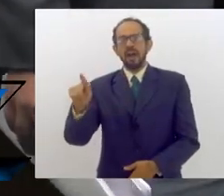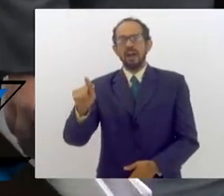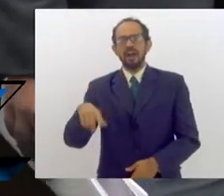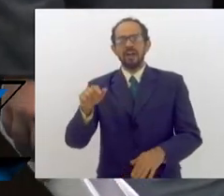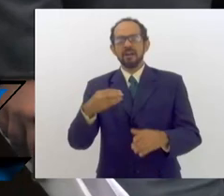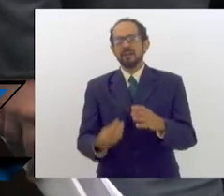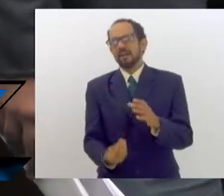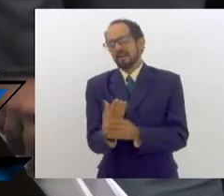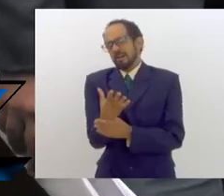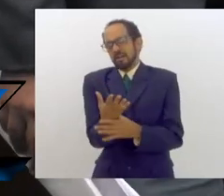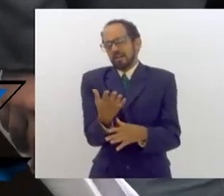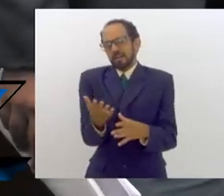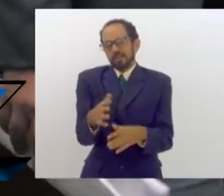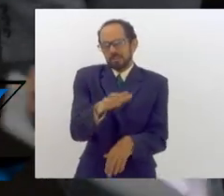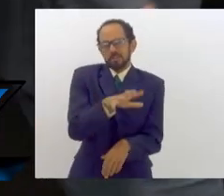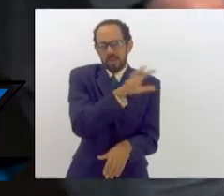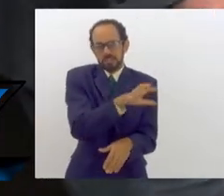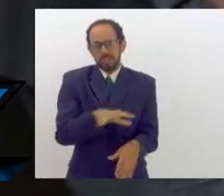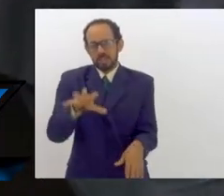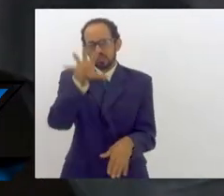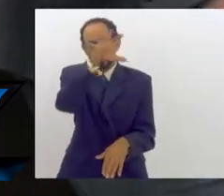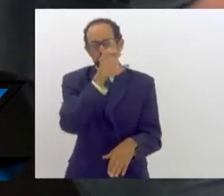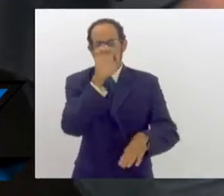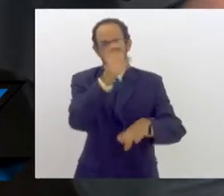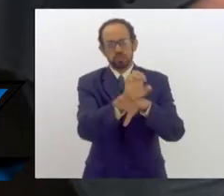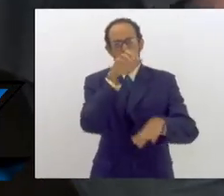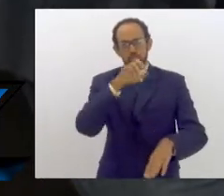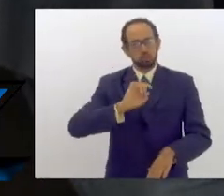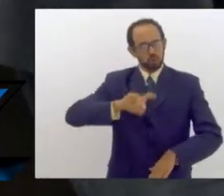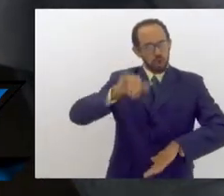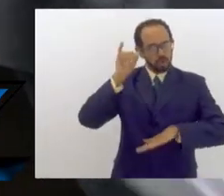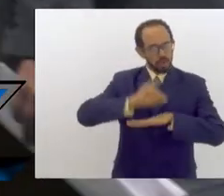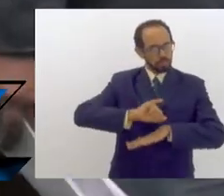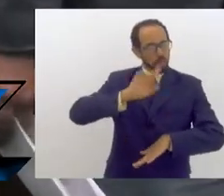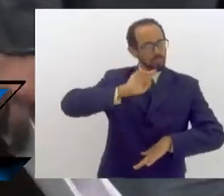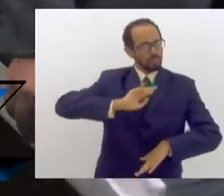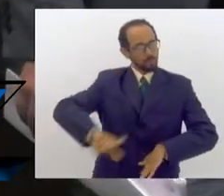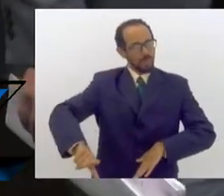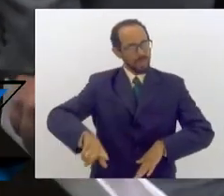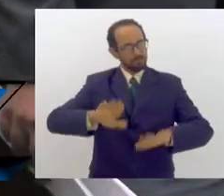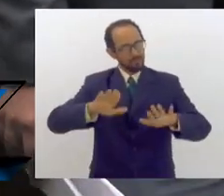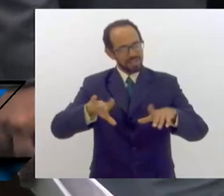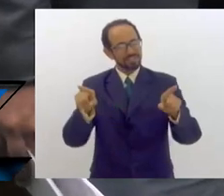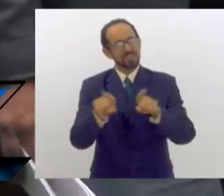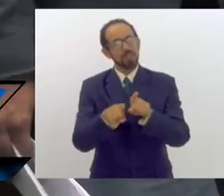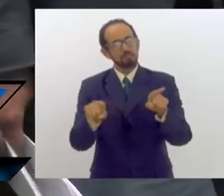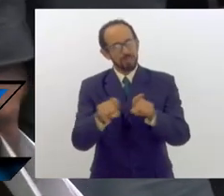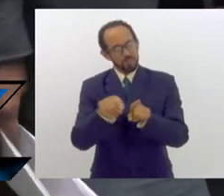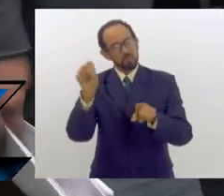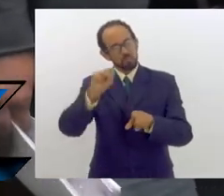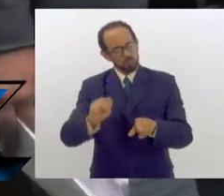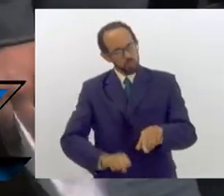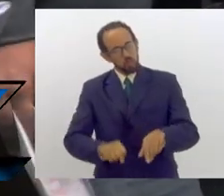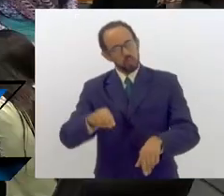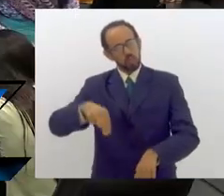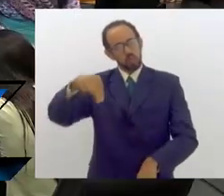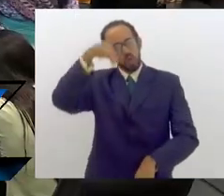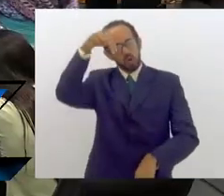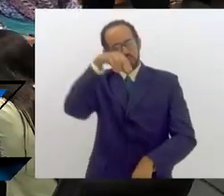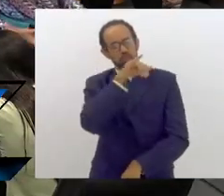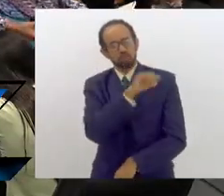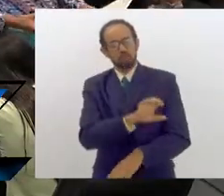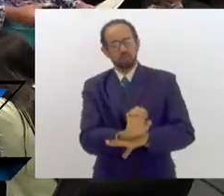implantação nas regiões não só da capital mas também no Sul Fluminense no norte Fluminense obrigado